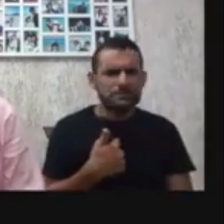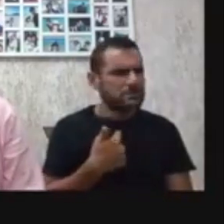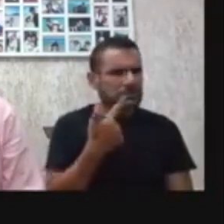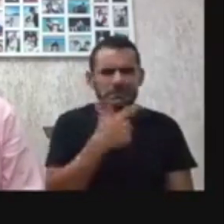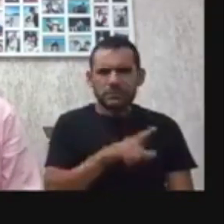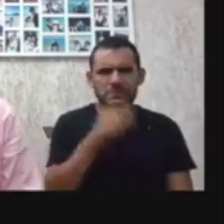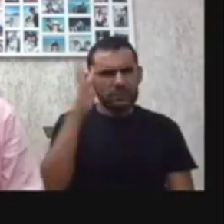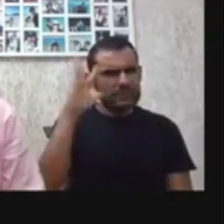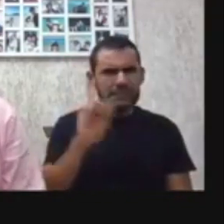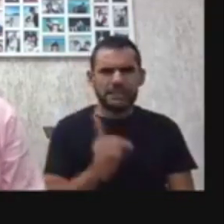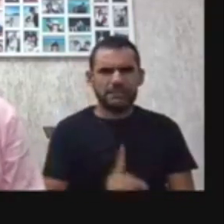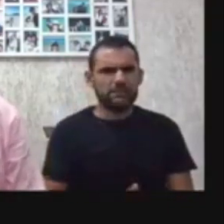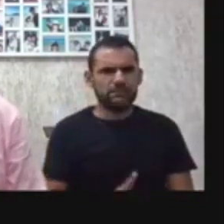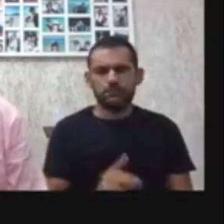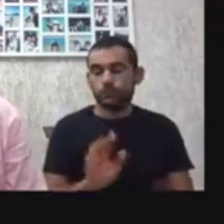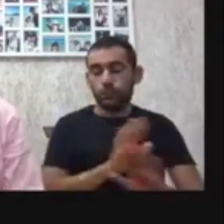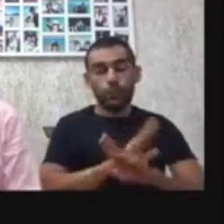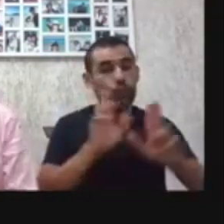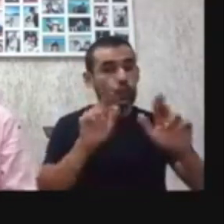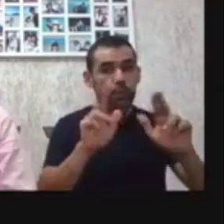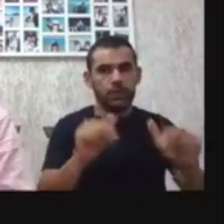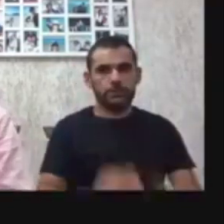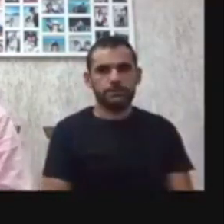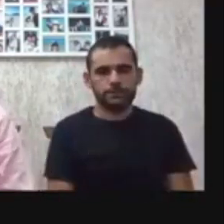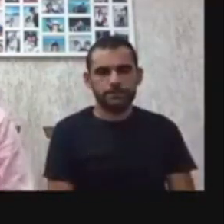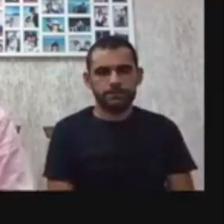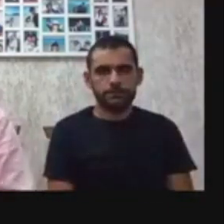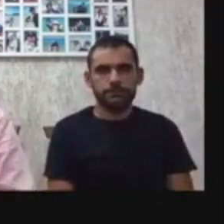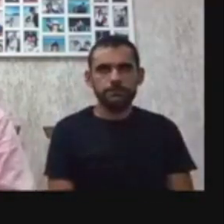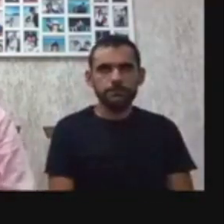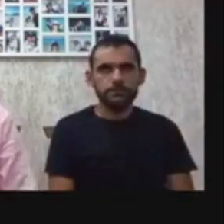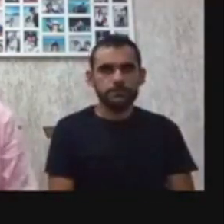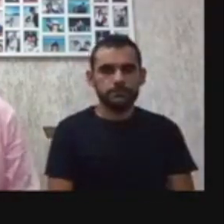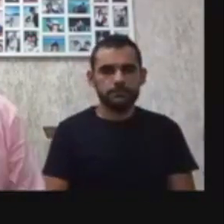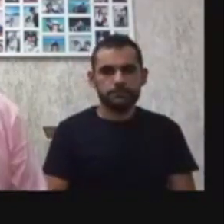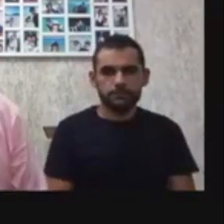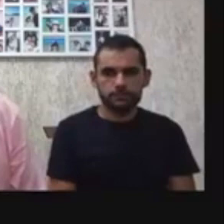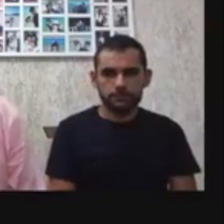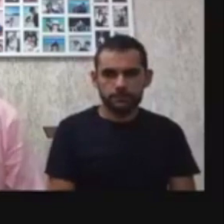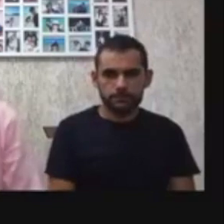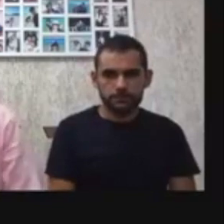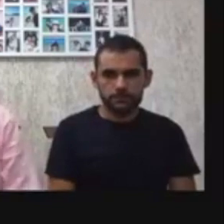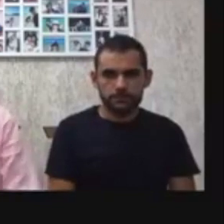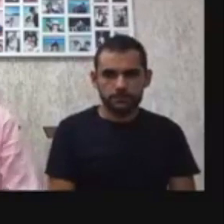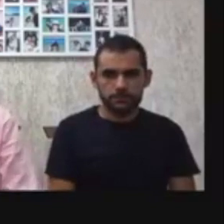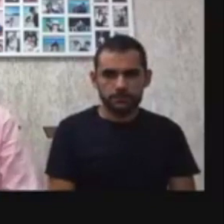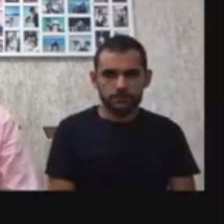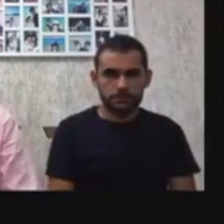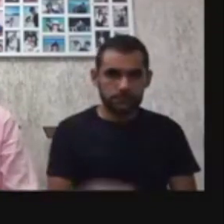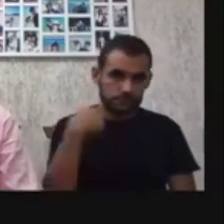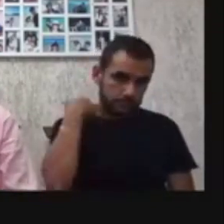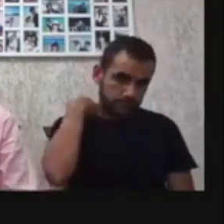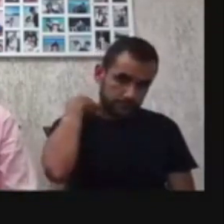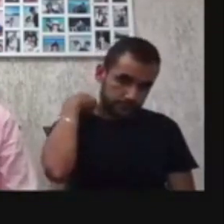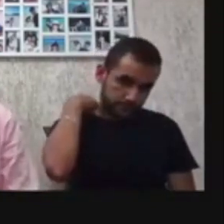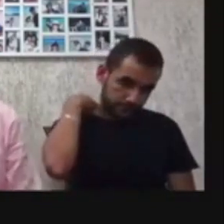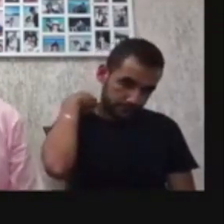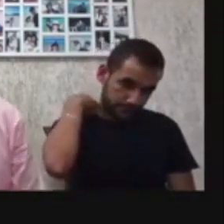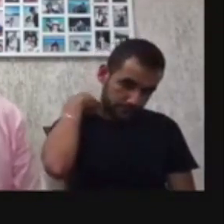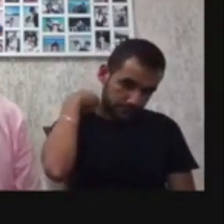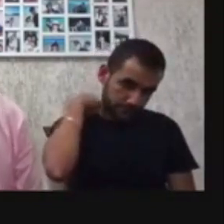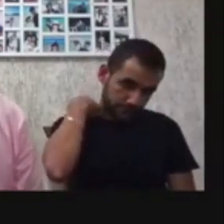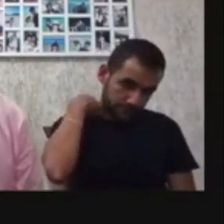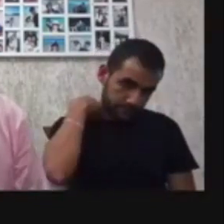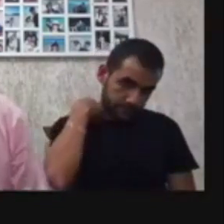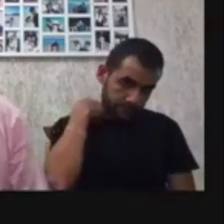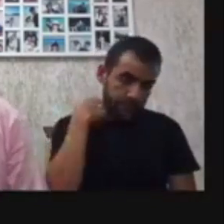Eu não consigo entender isso não, viu, Adriano? De jeito nenhum. Tá certo, Valdeci, tá super certo. Falando um